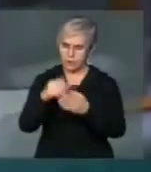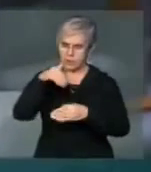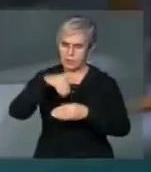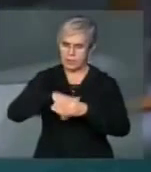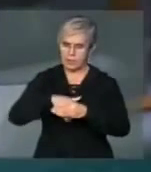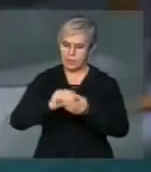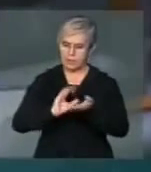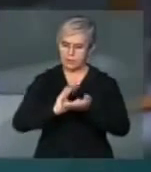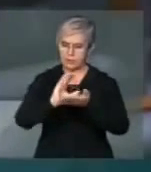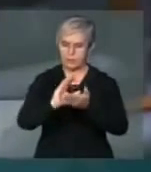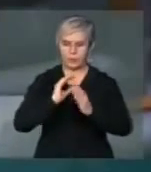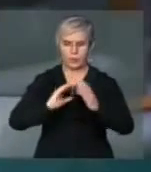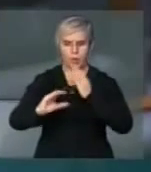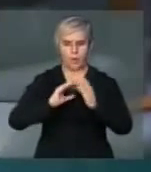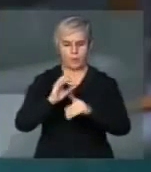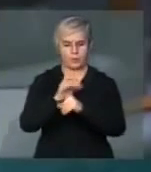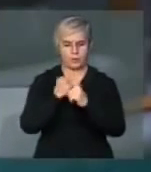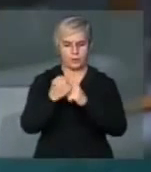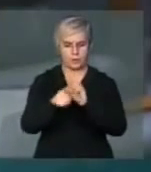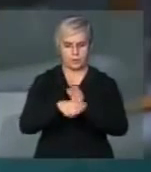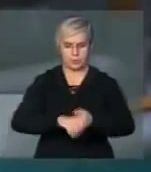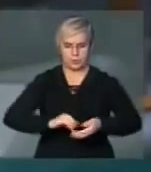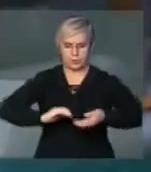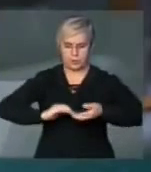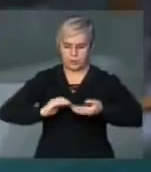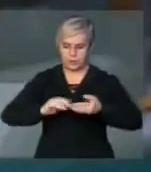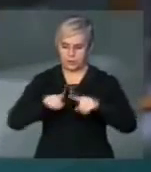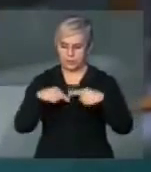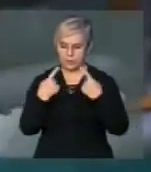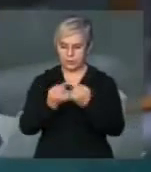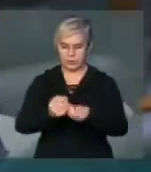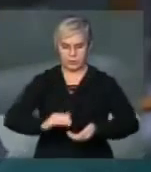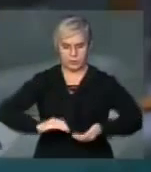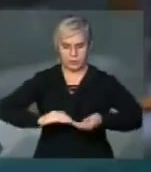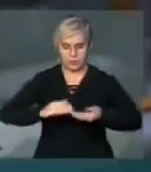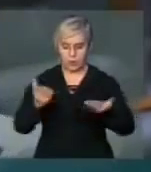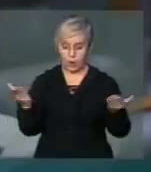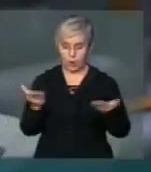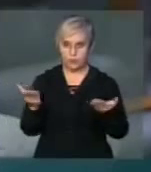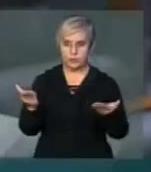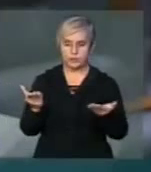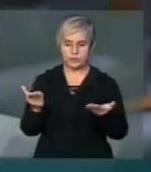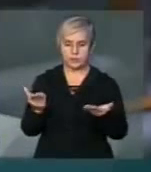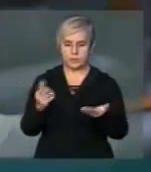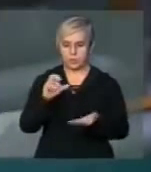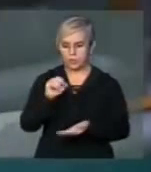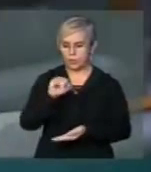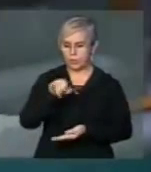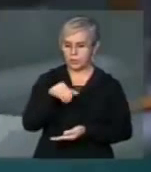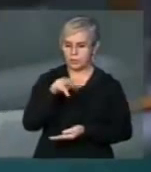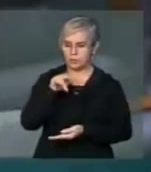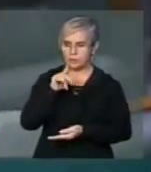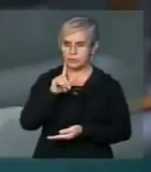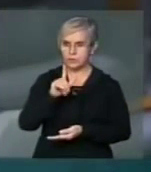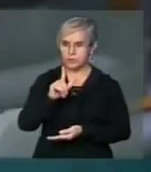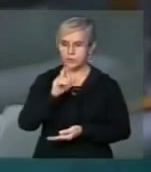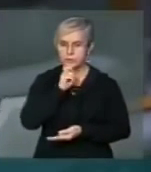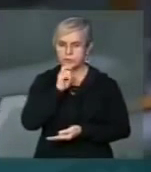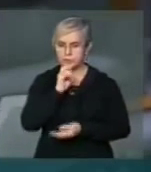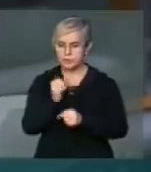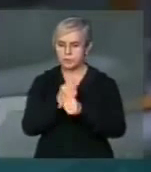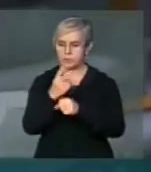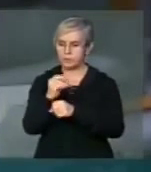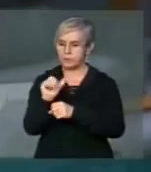Conselho de Comunicação Social na sessão do Congresso Nacional do dia de hoje, 8 de julho de 2015,